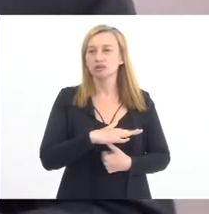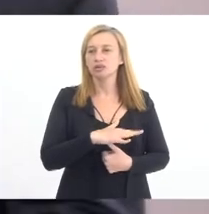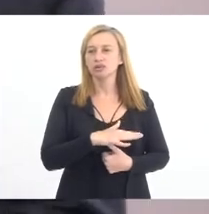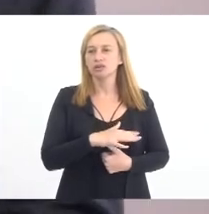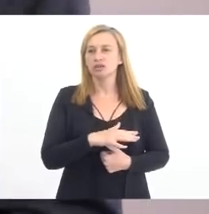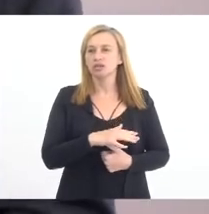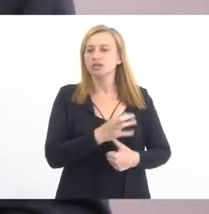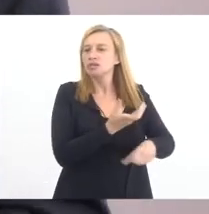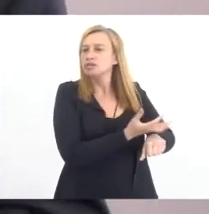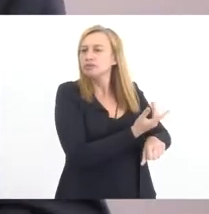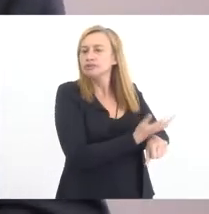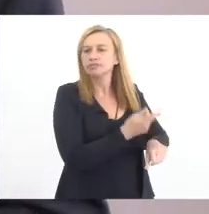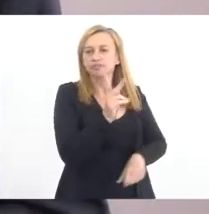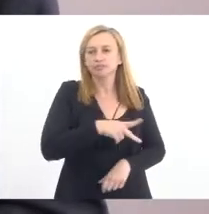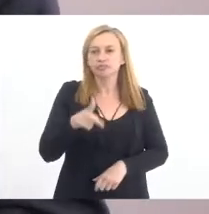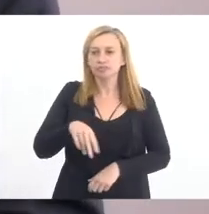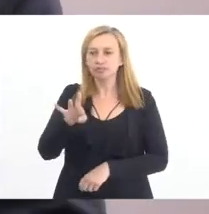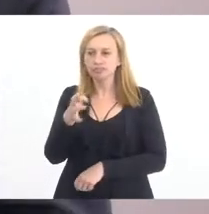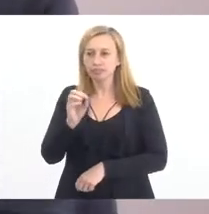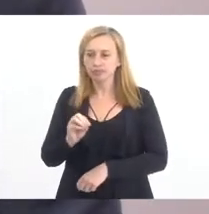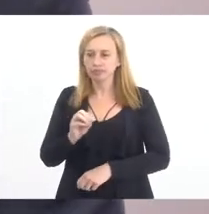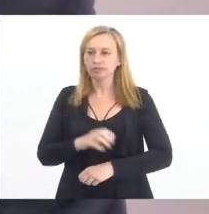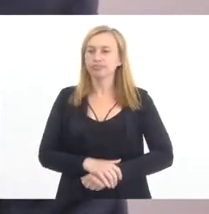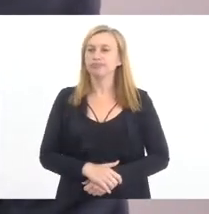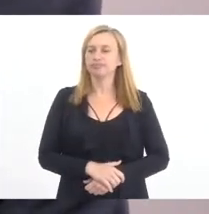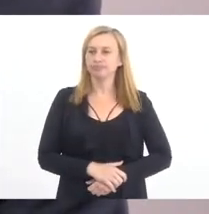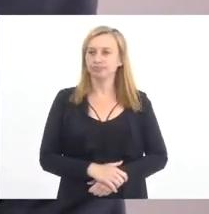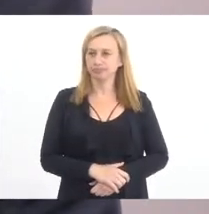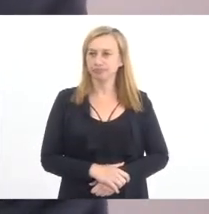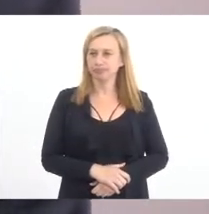UERJ, professor Mário Carneiro.